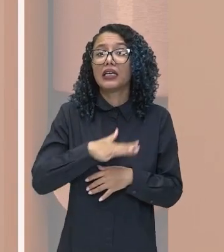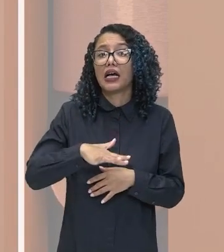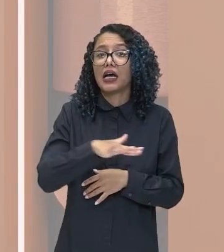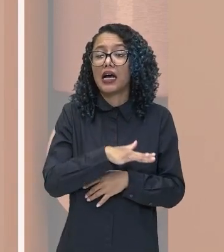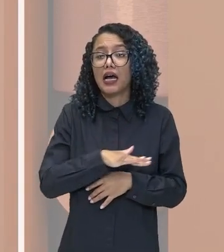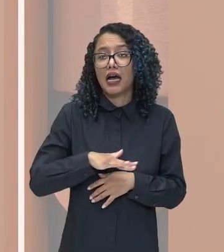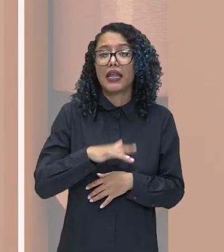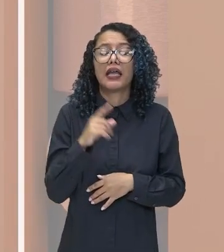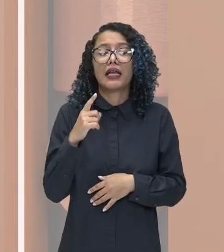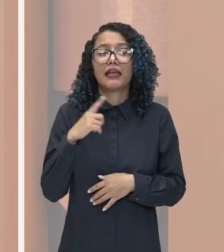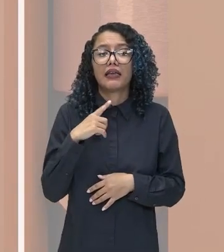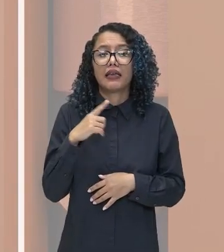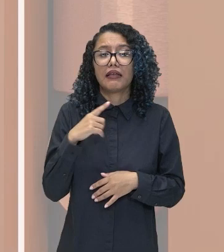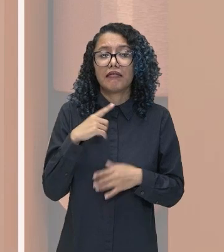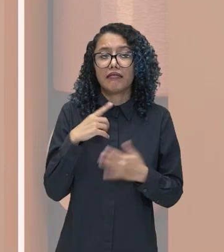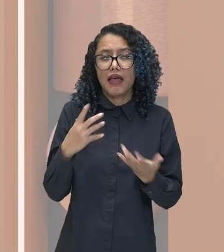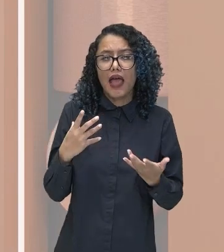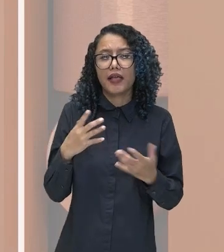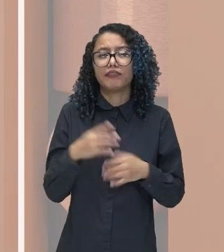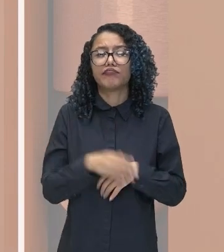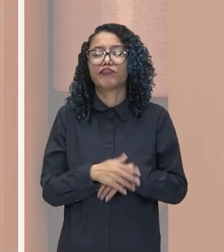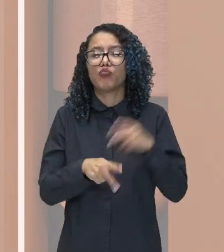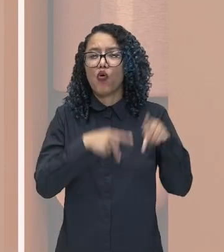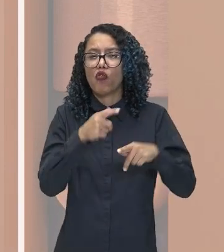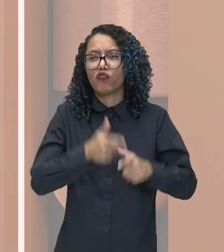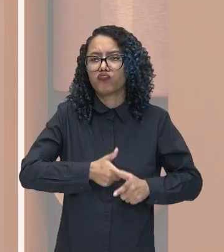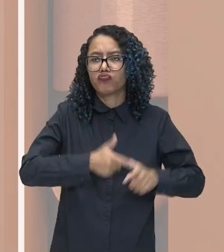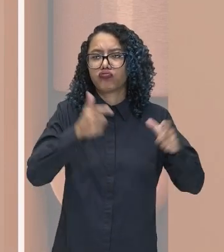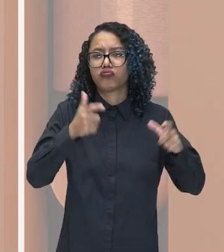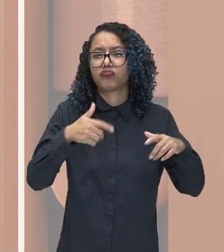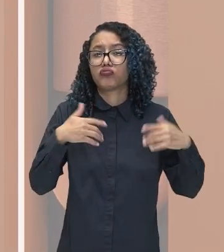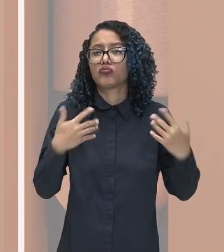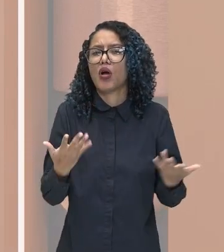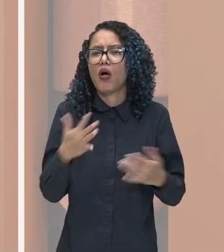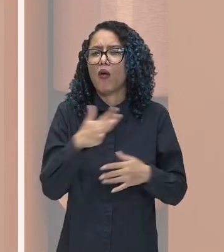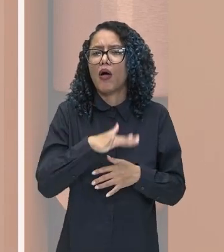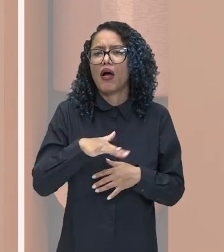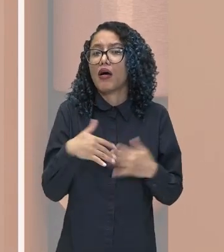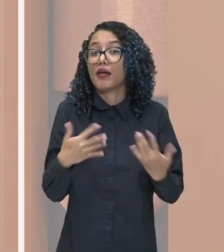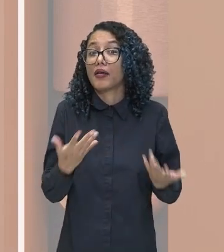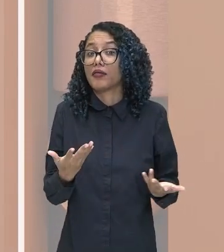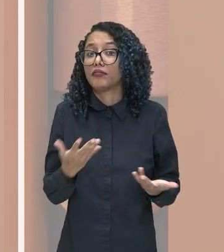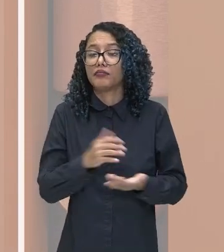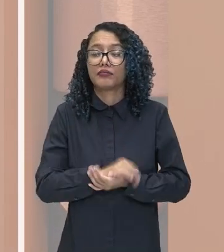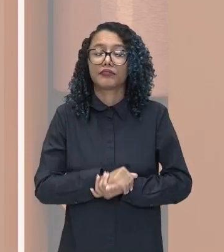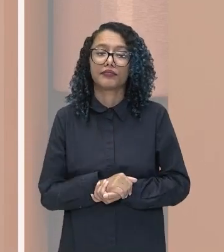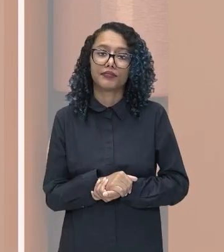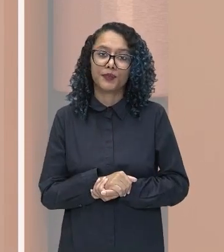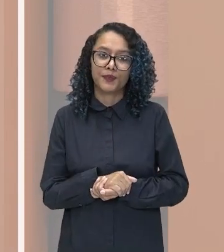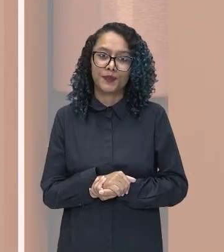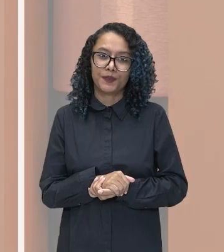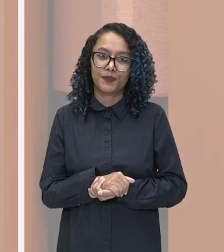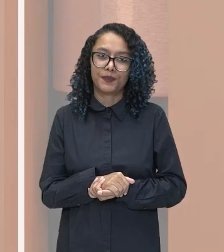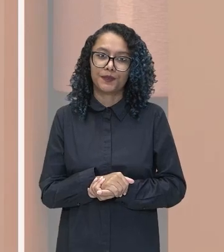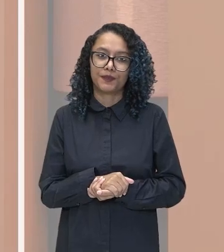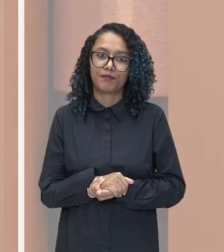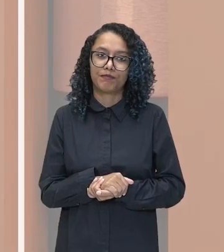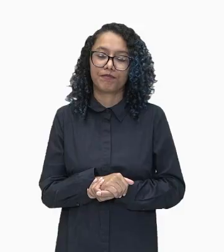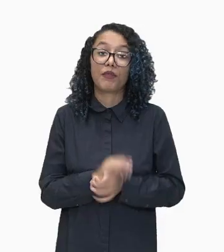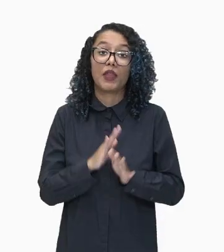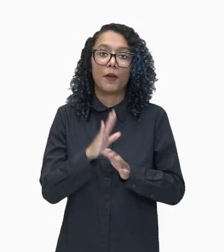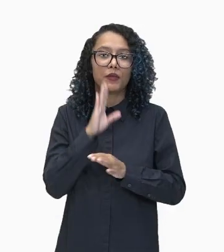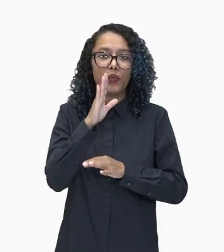vai ter uma maior densidade, né, de pessoas, densidades demográficas? Principalmente, gente,